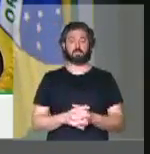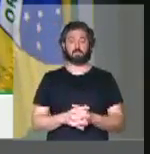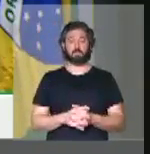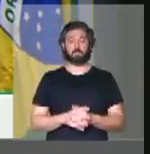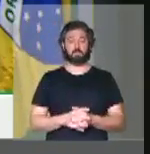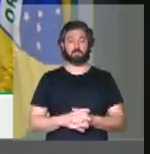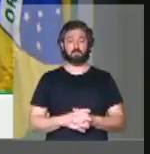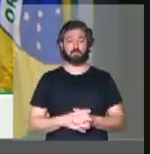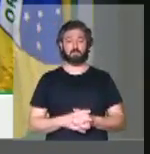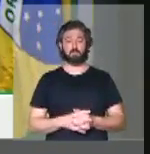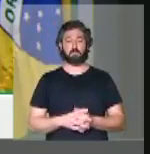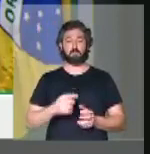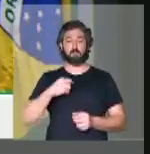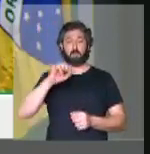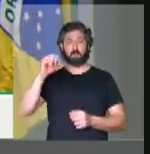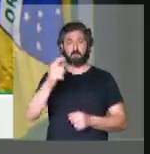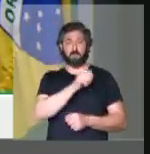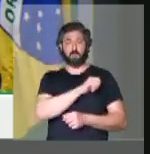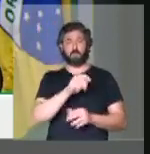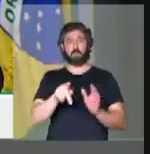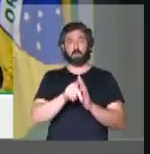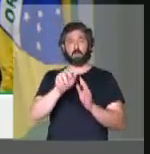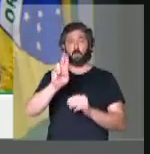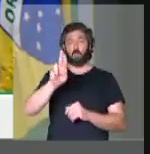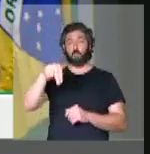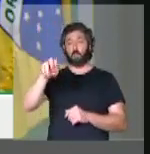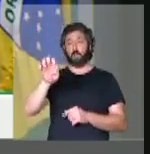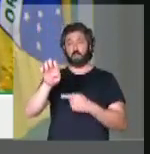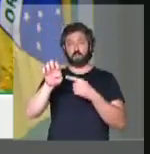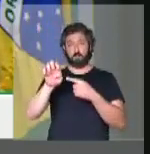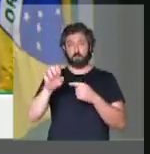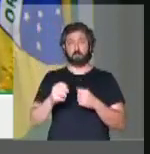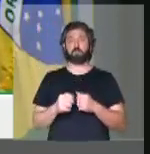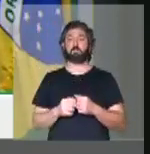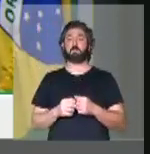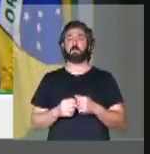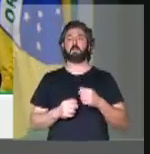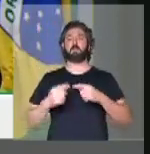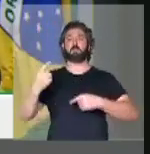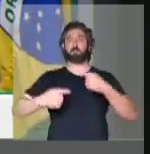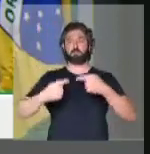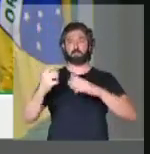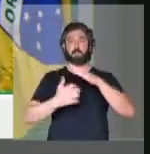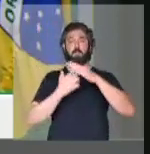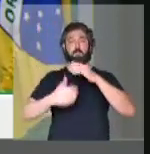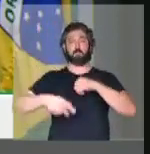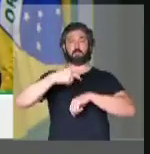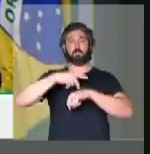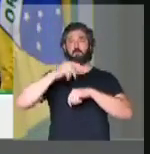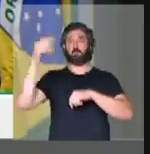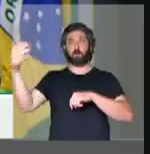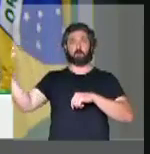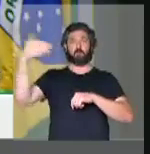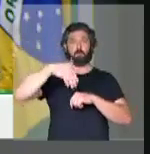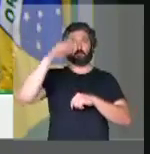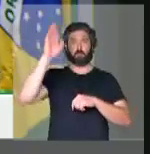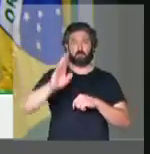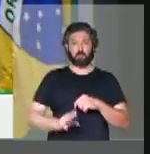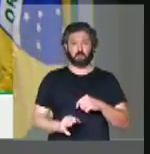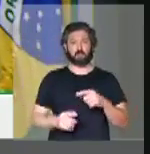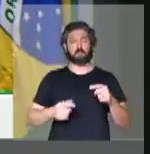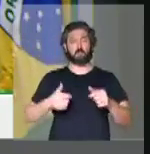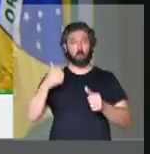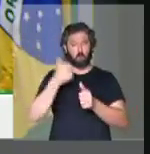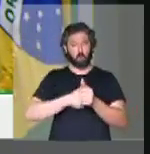Me lembro de eu ter um estudante da Uni, em que se discutia muito as empresas estrangeiras do país, se combatia muito